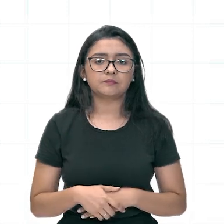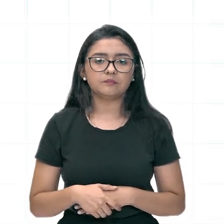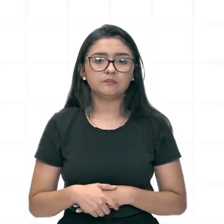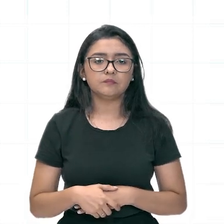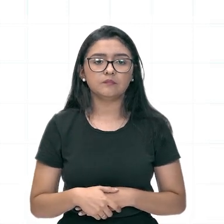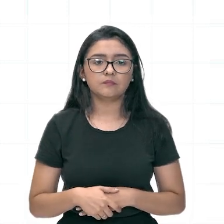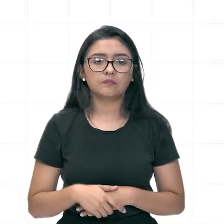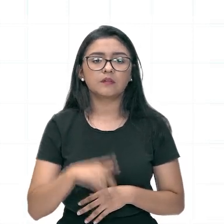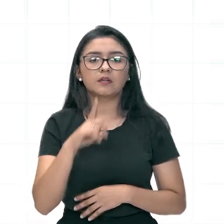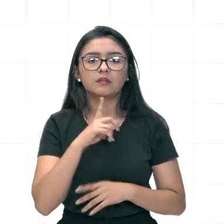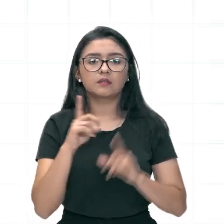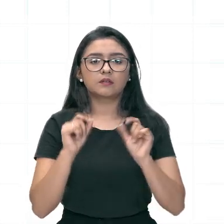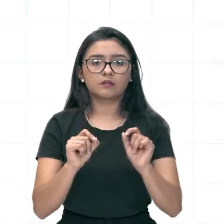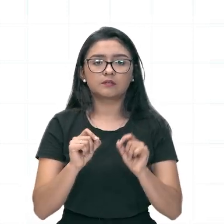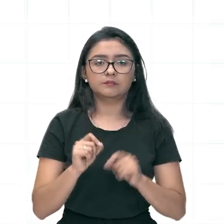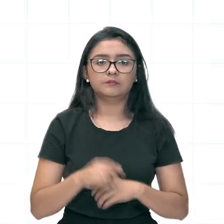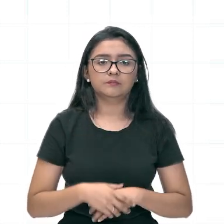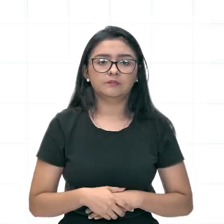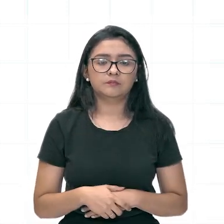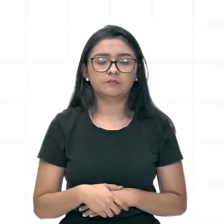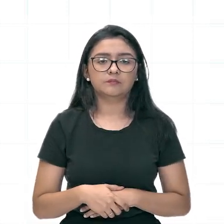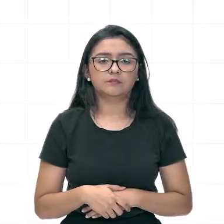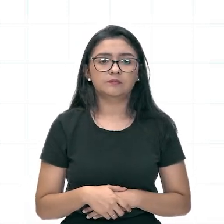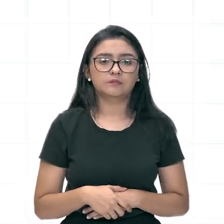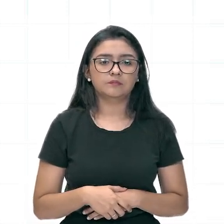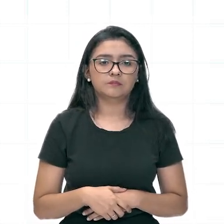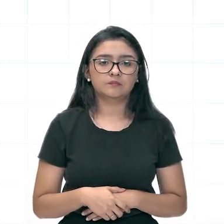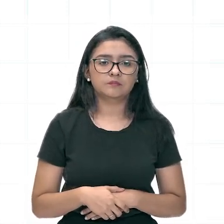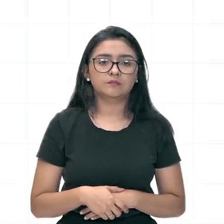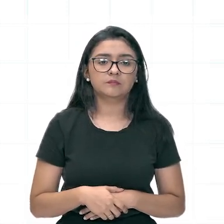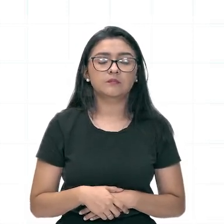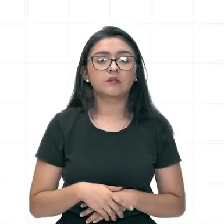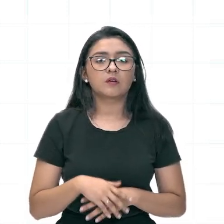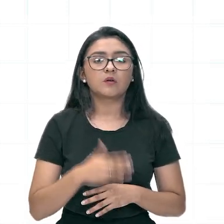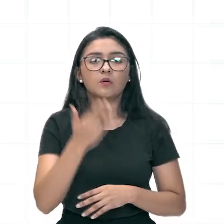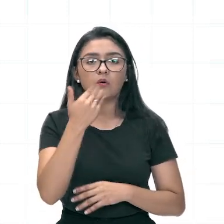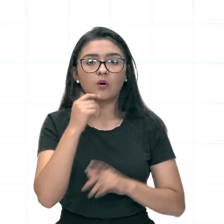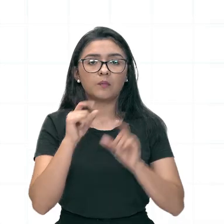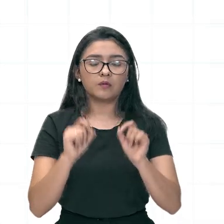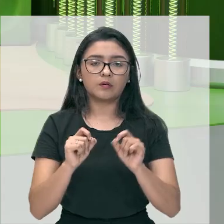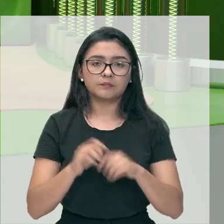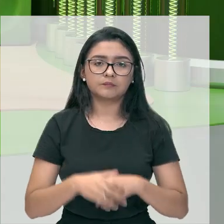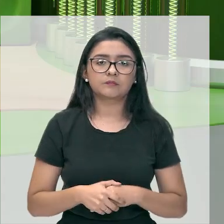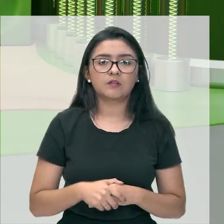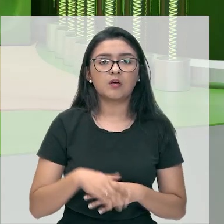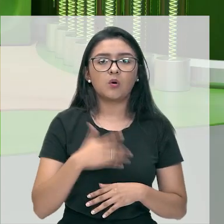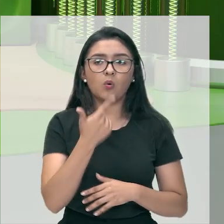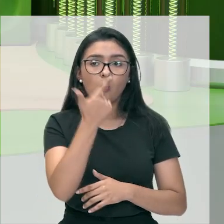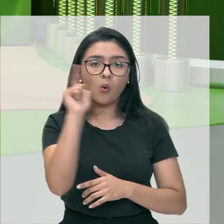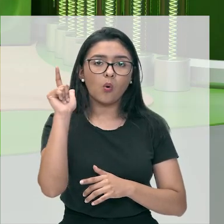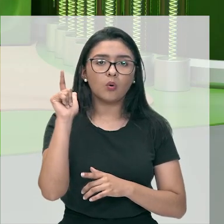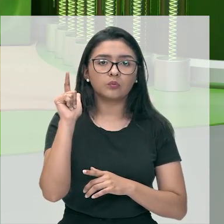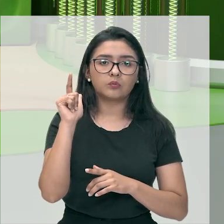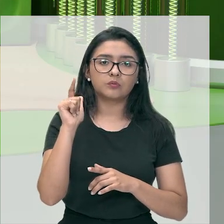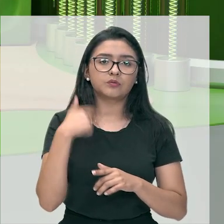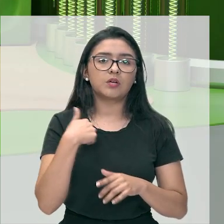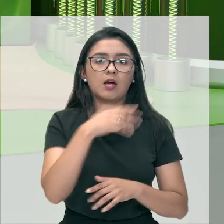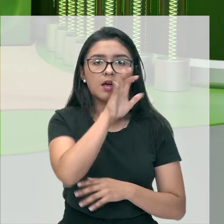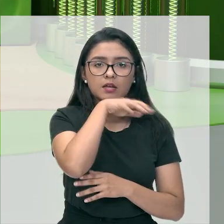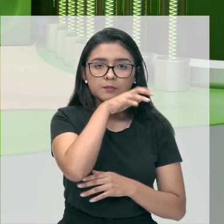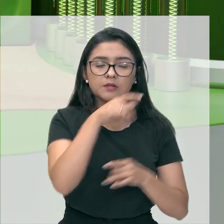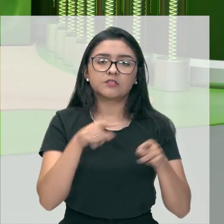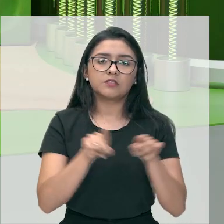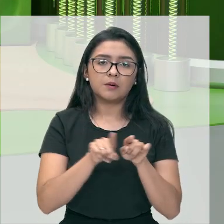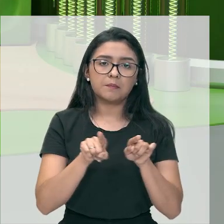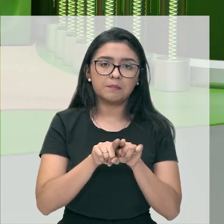aí. Nós temos a dentição aí dos onívoros, que são aqueles que se alimentam tanto de animais, né, de outros animais,